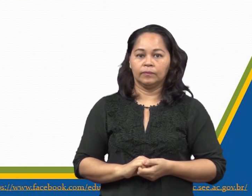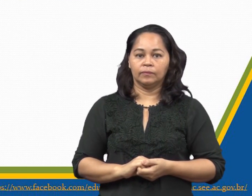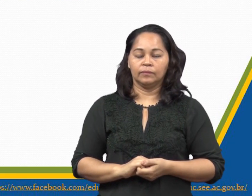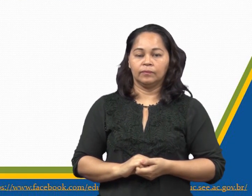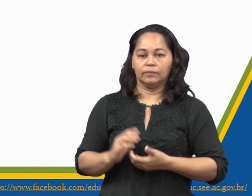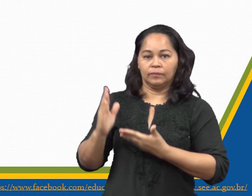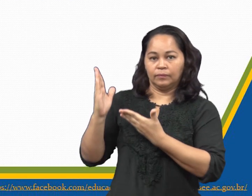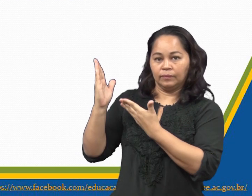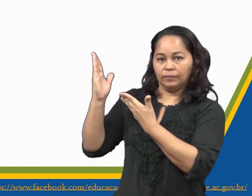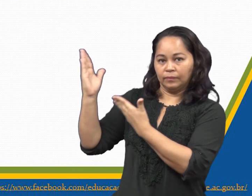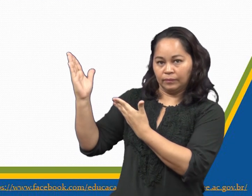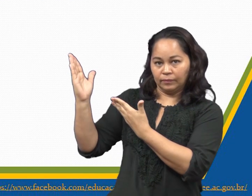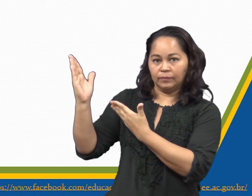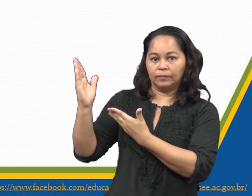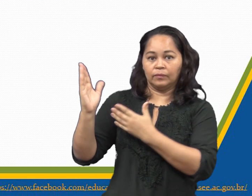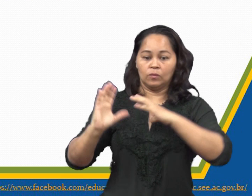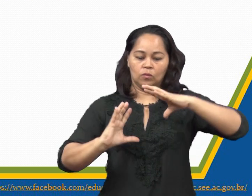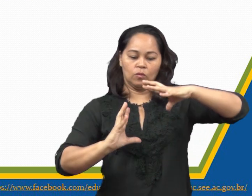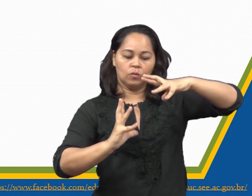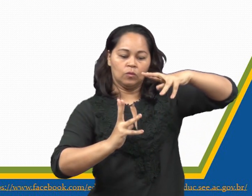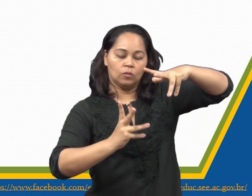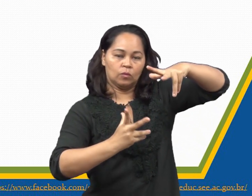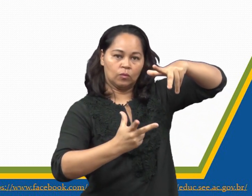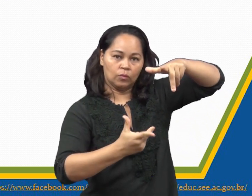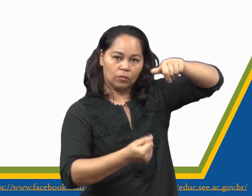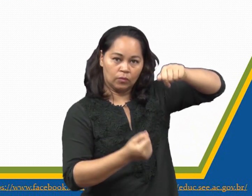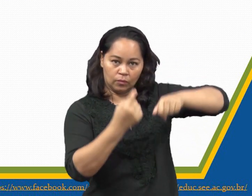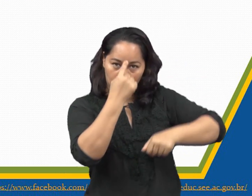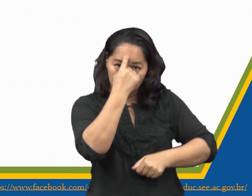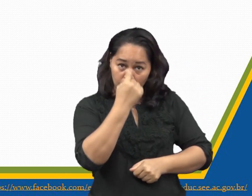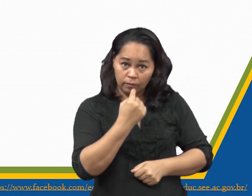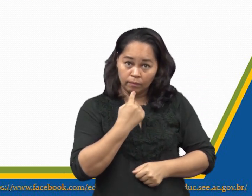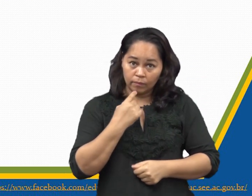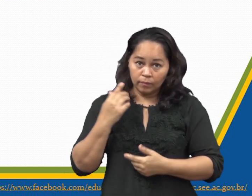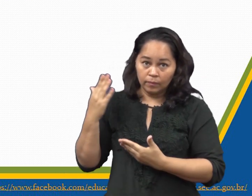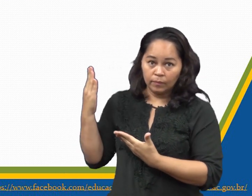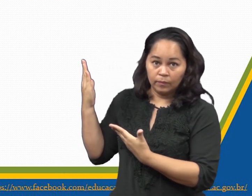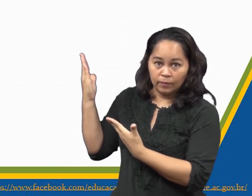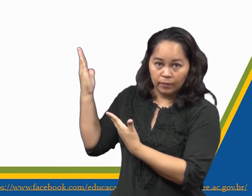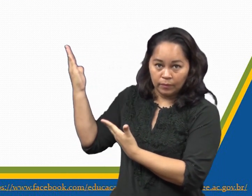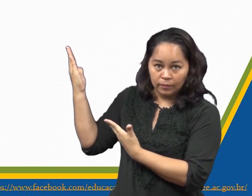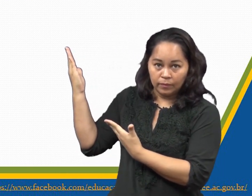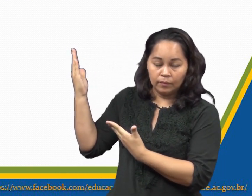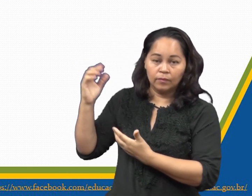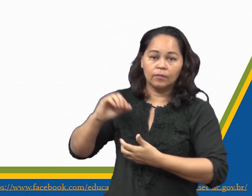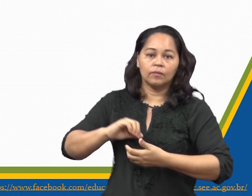Olha aí o movimento que ela faz. Observe a imagem aí na sua tela.